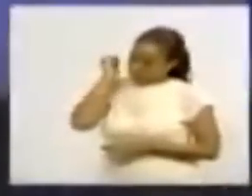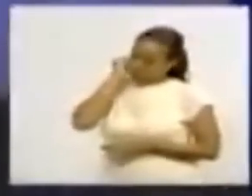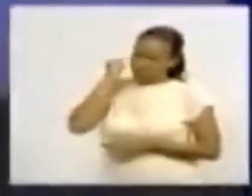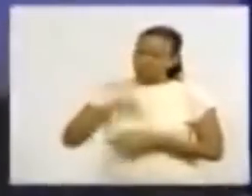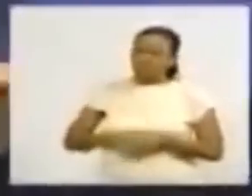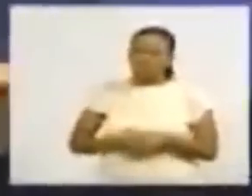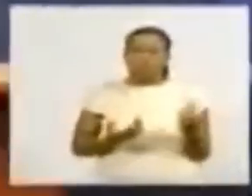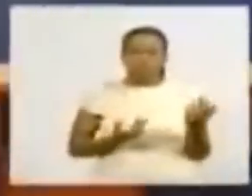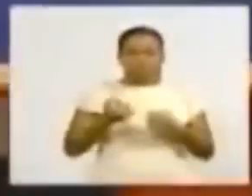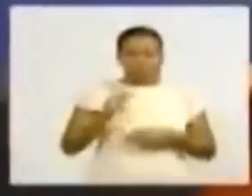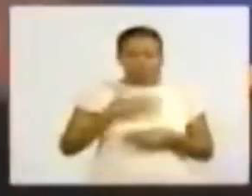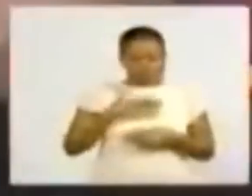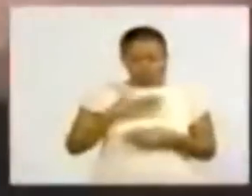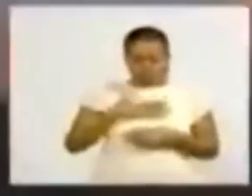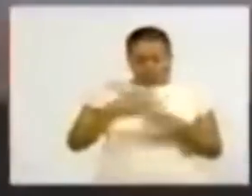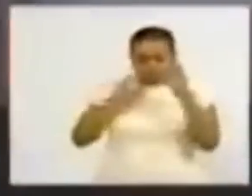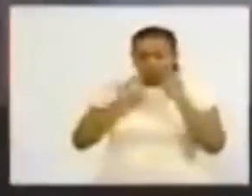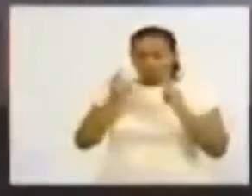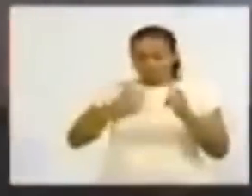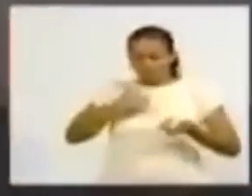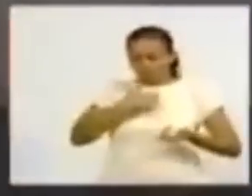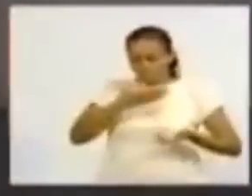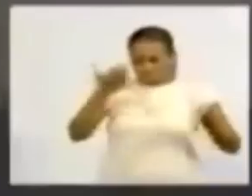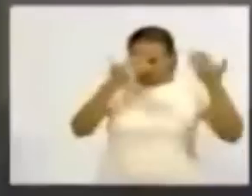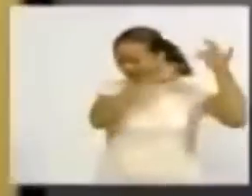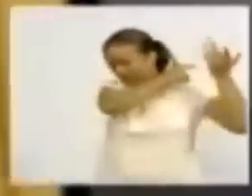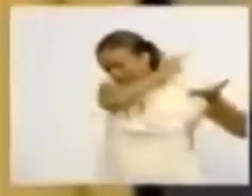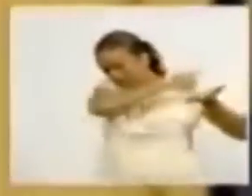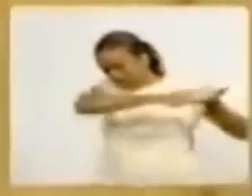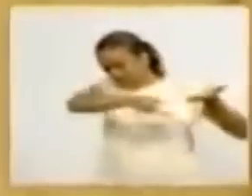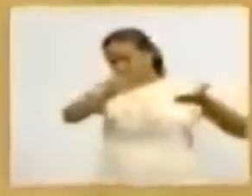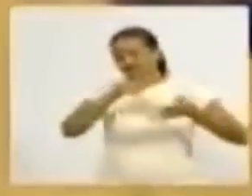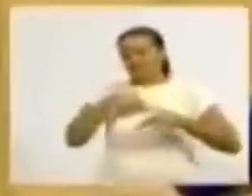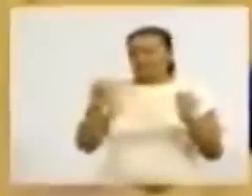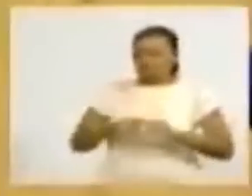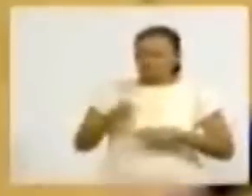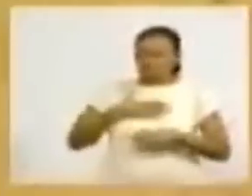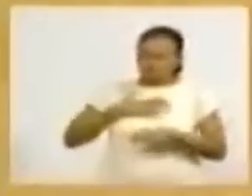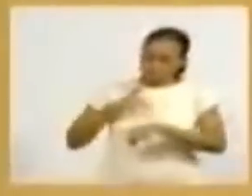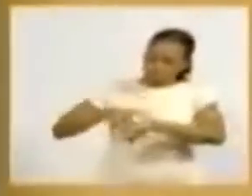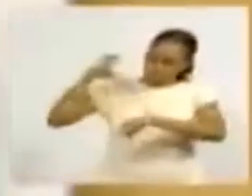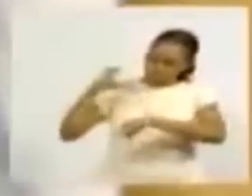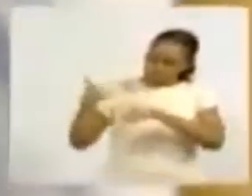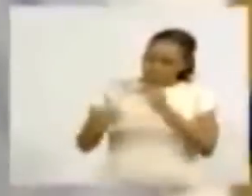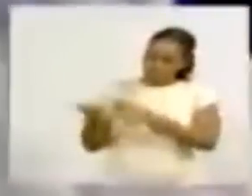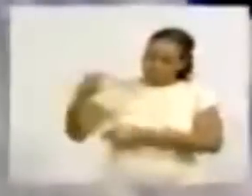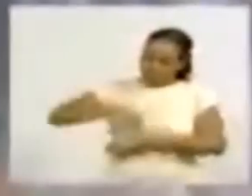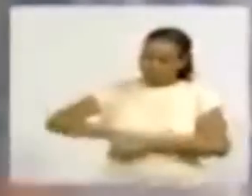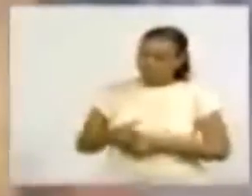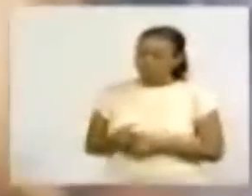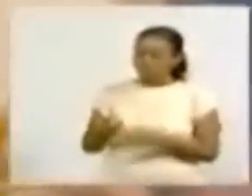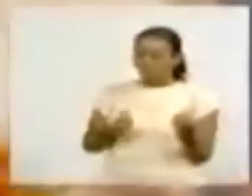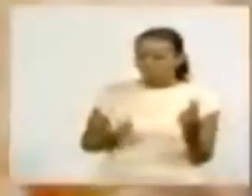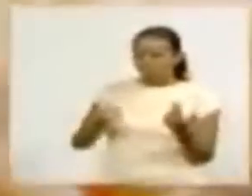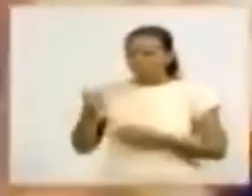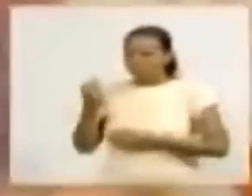Como se naquele choro eu pudesse lavar o meu passado, como se naquele choro eu pudesse reencontrar a minha vocação, como se naquele choro eu